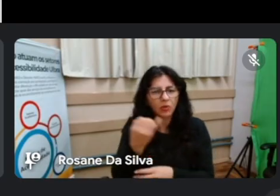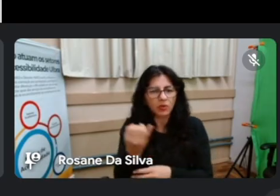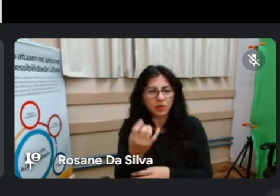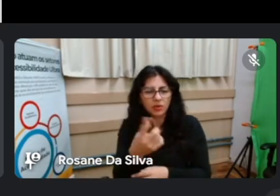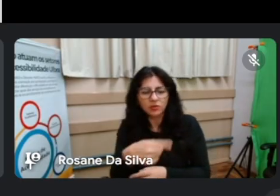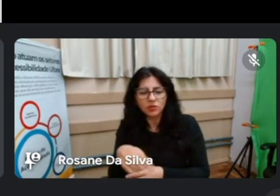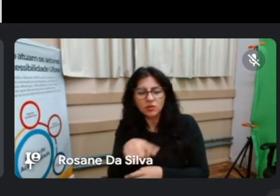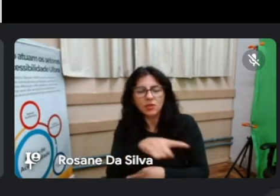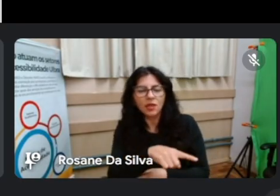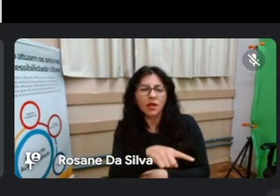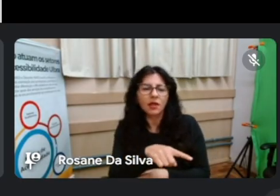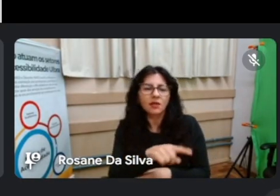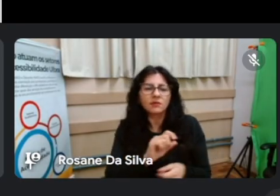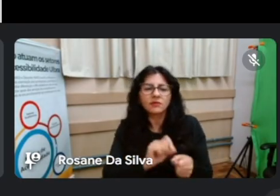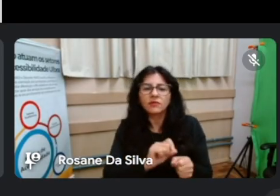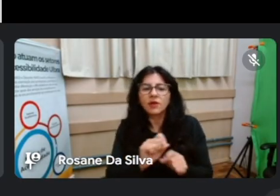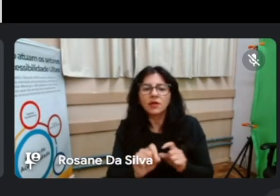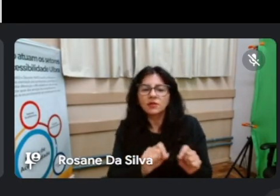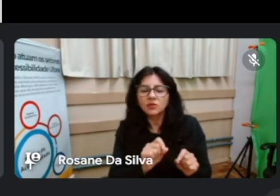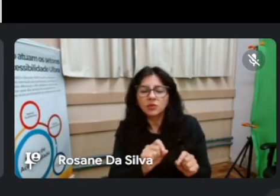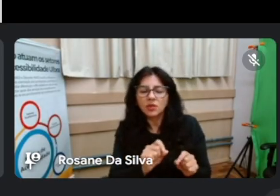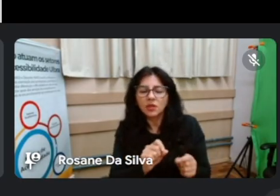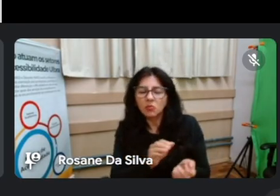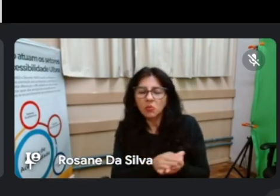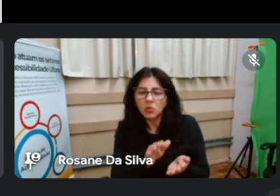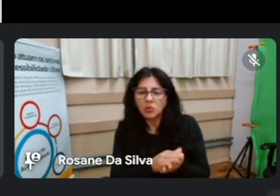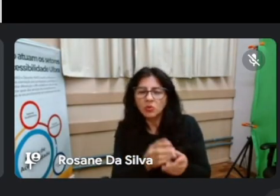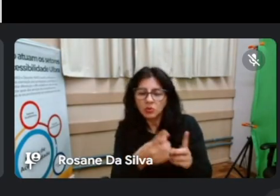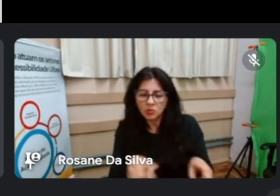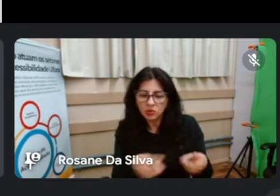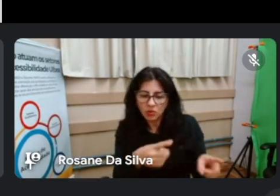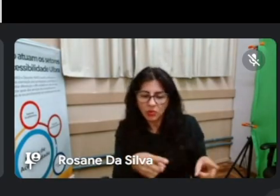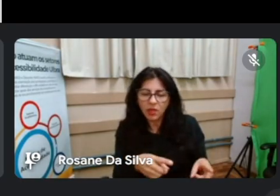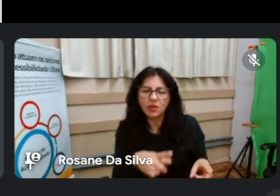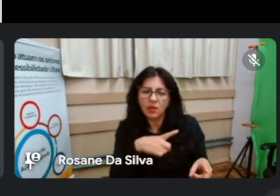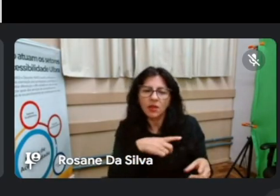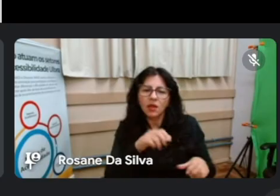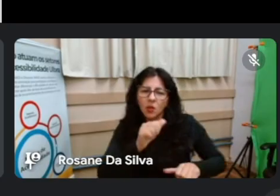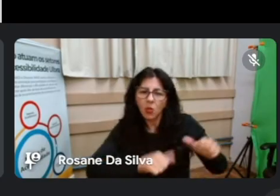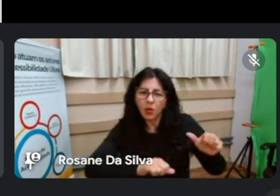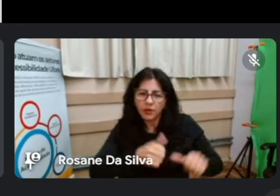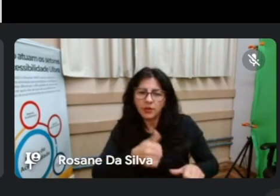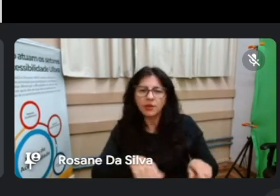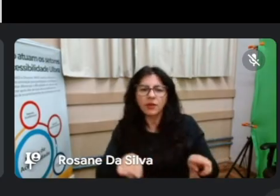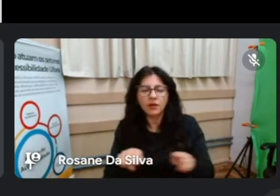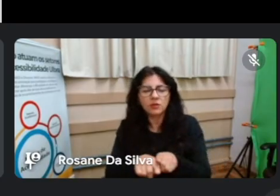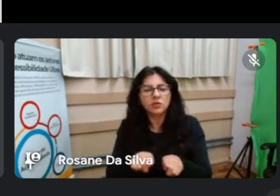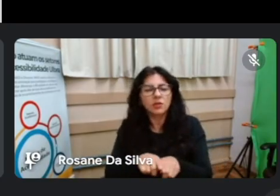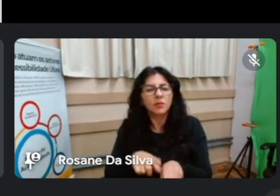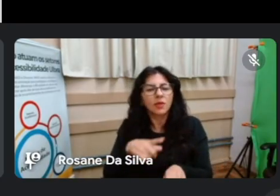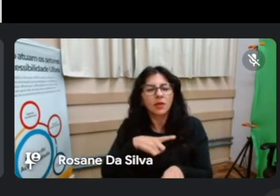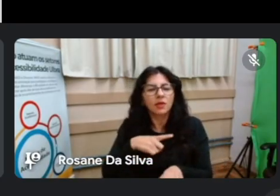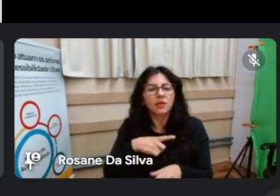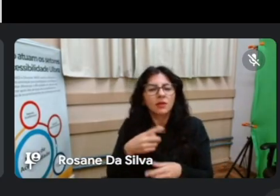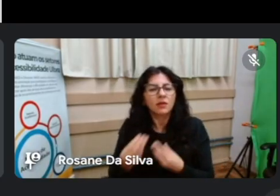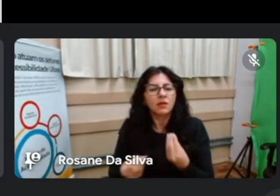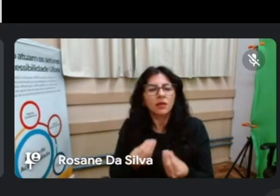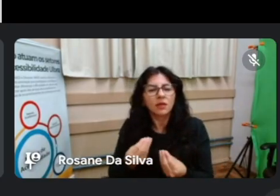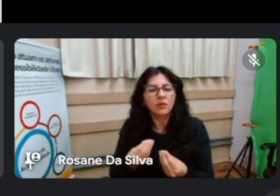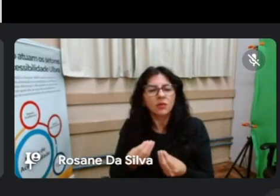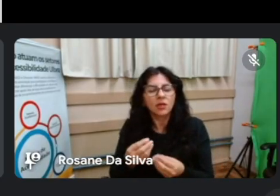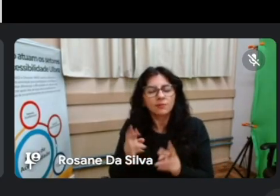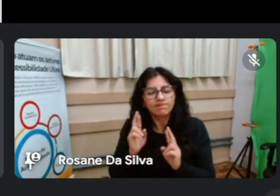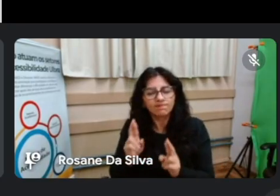eh musicalmente com muita qualidade e com muita eh perseverança digamos